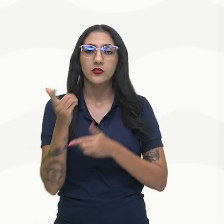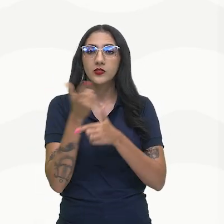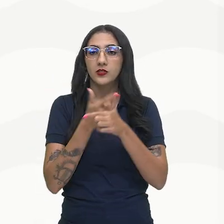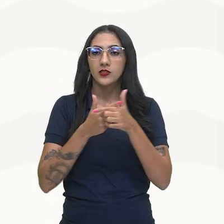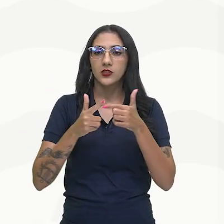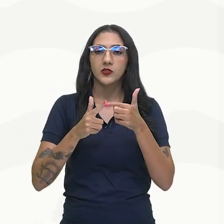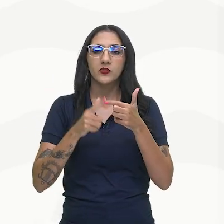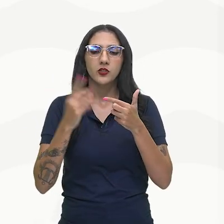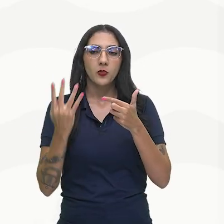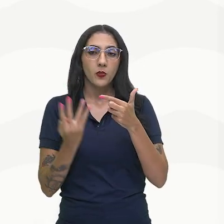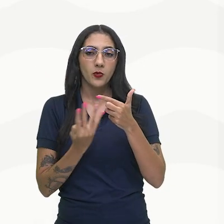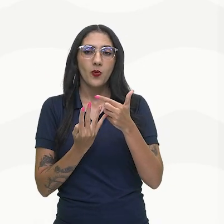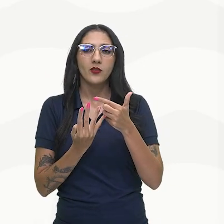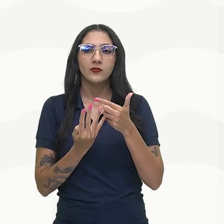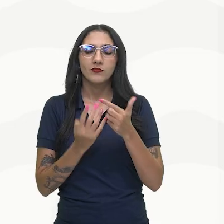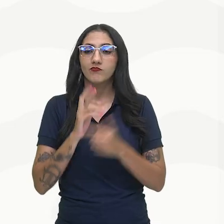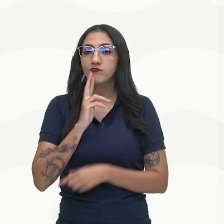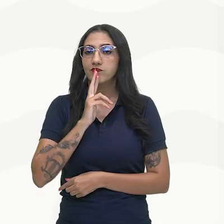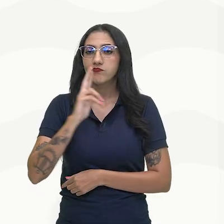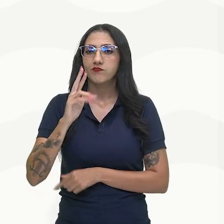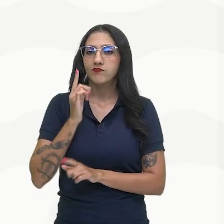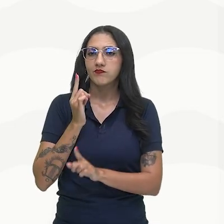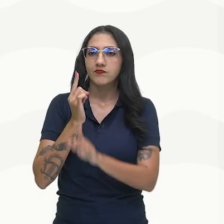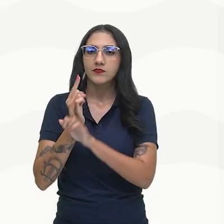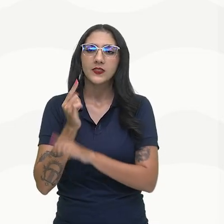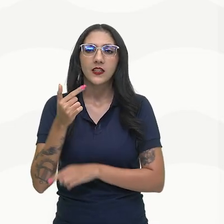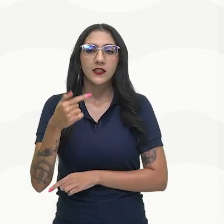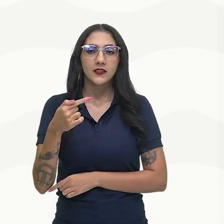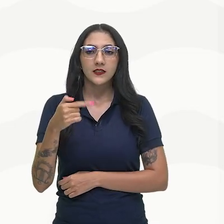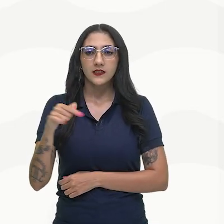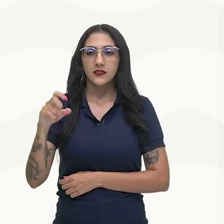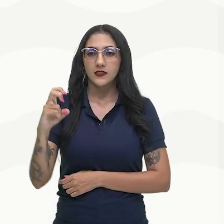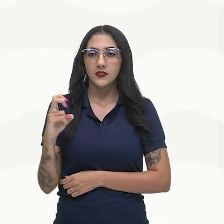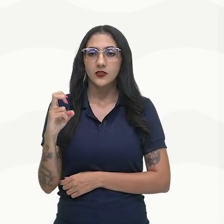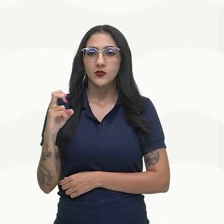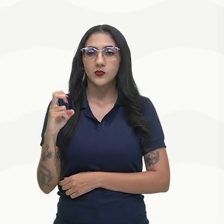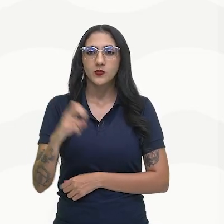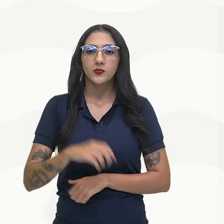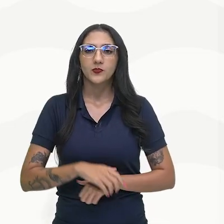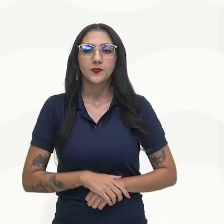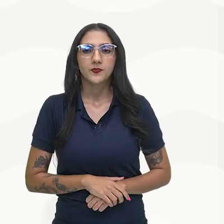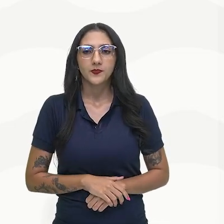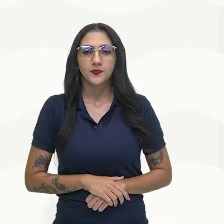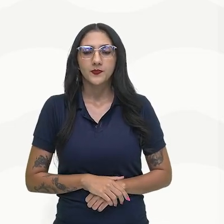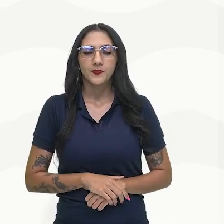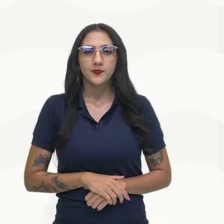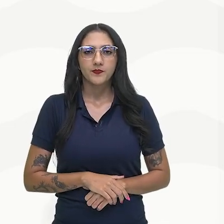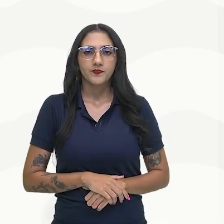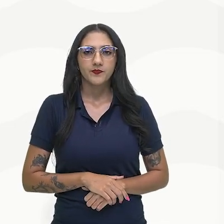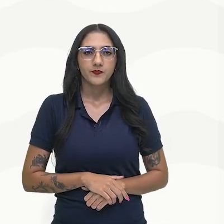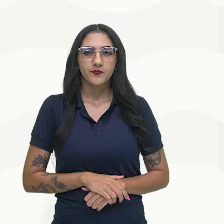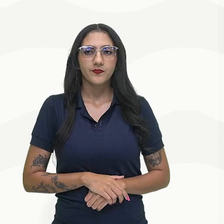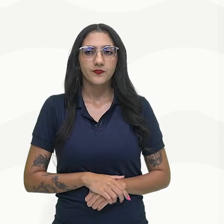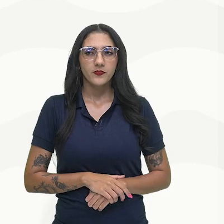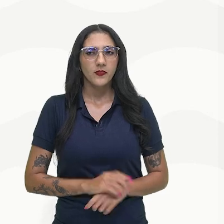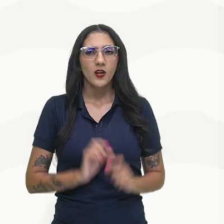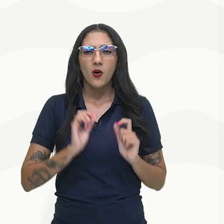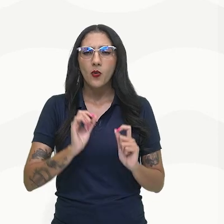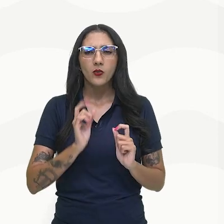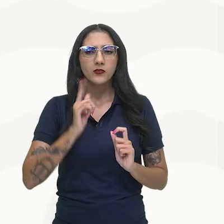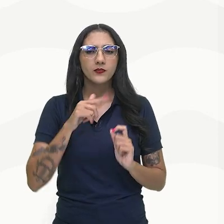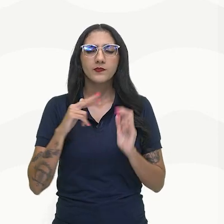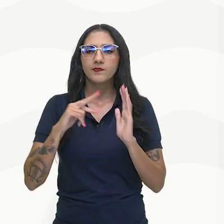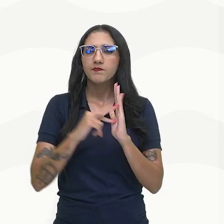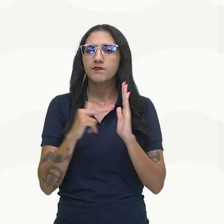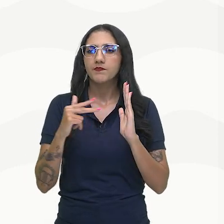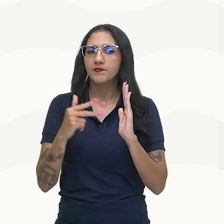seja, 300 dividido por 4 é igual a 75. O que isso significa, professora